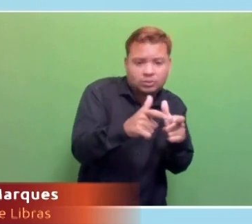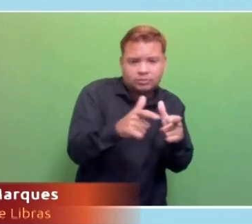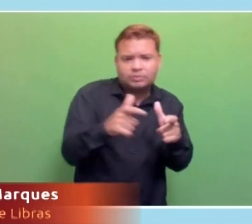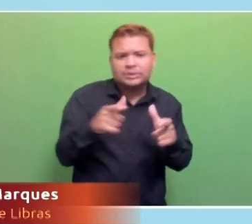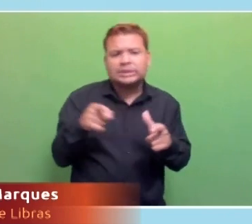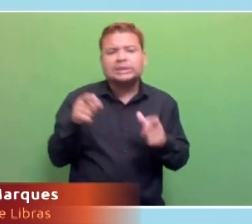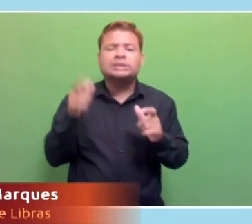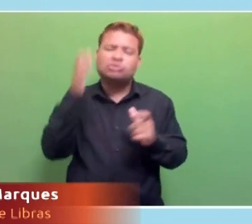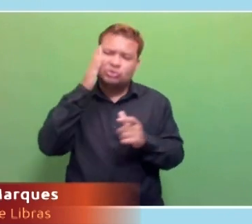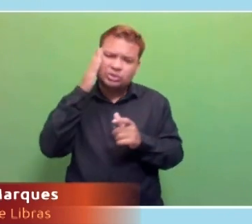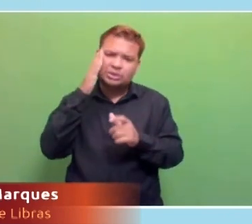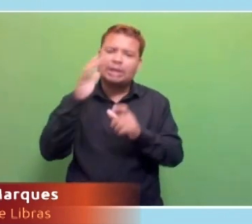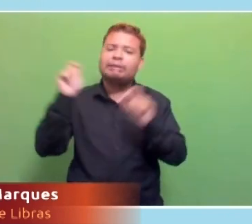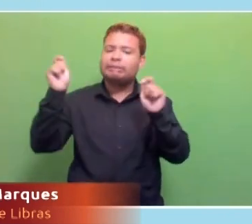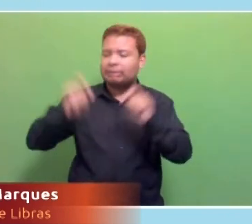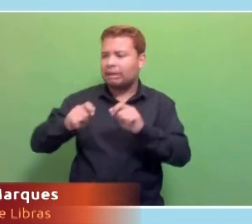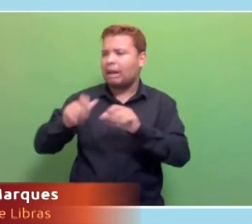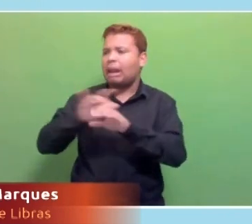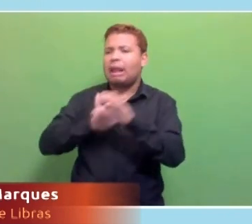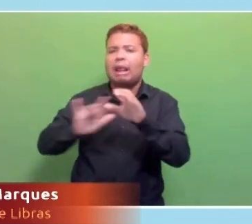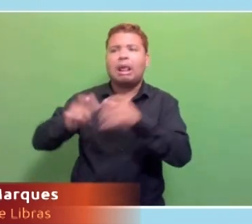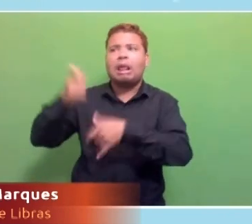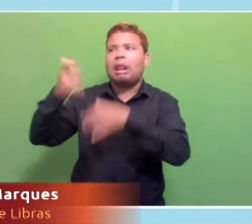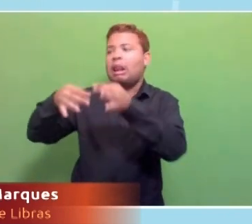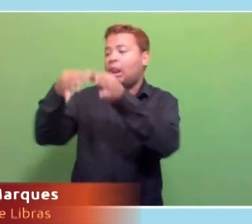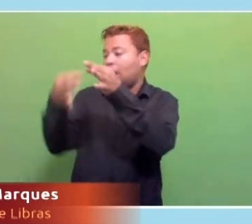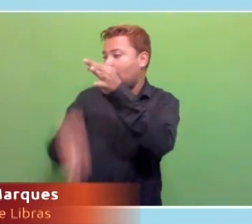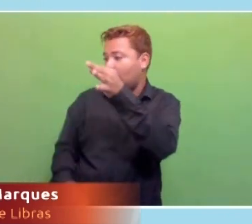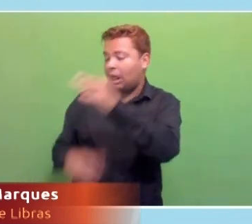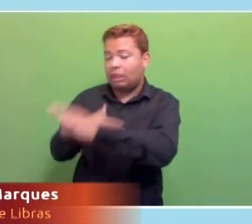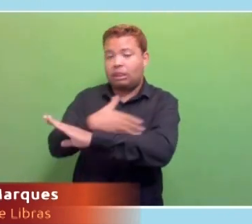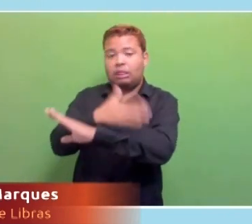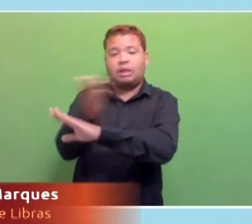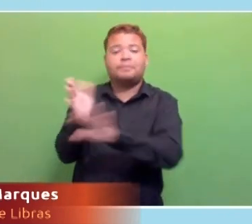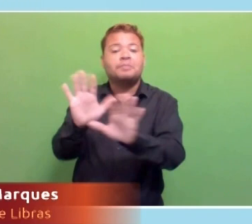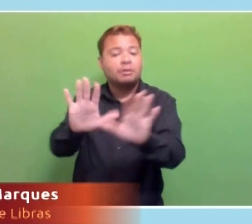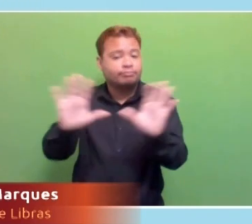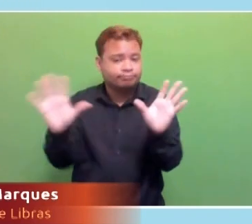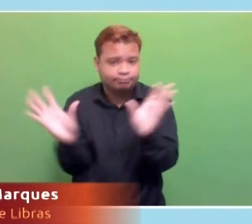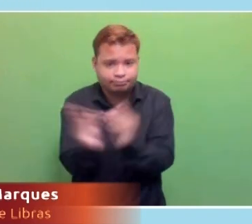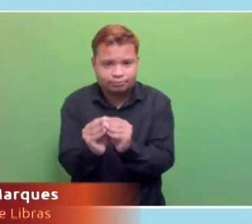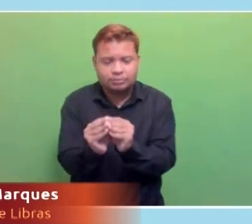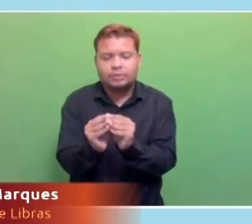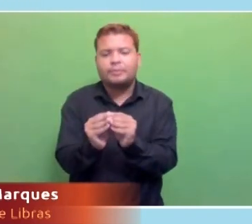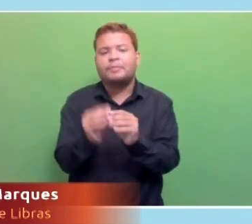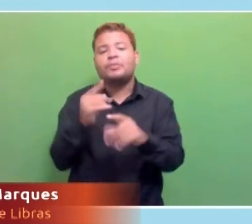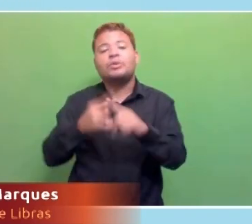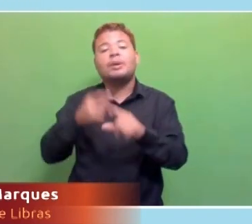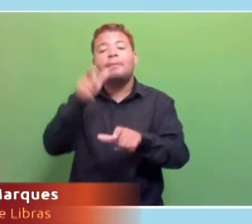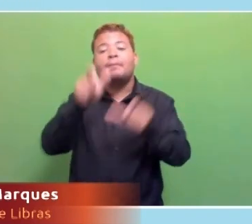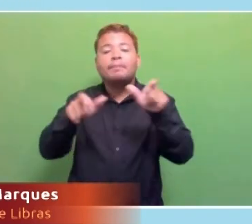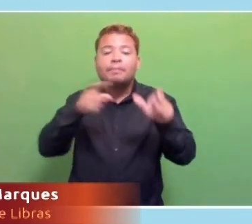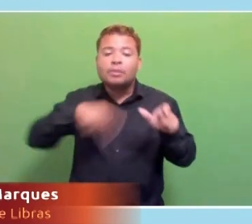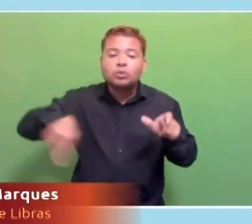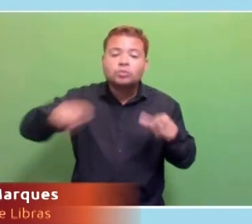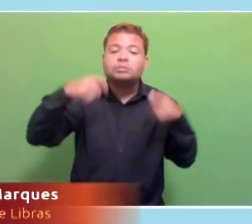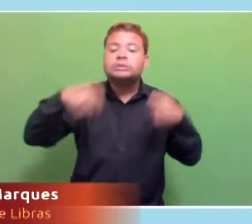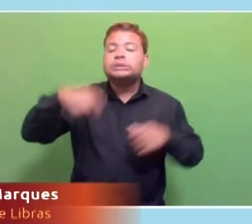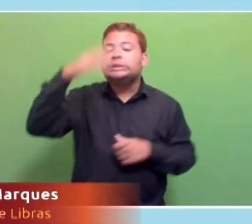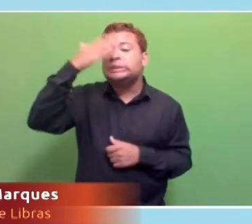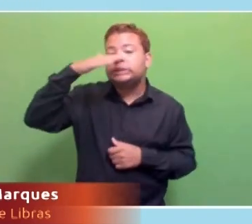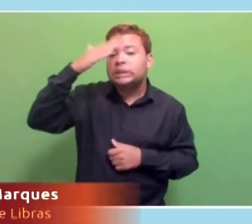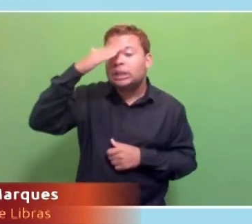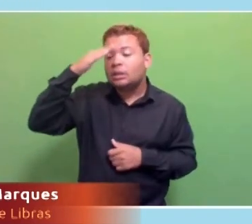programa inteiro só, né, essa explicação, mas para que as pessoas compreendam que é um conflito que se arrasta